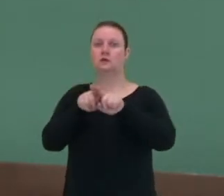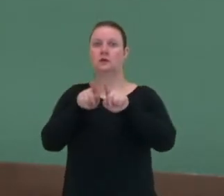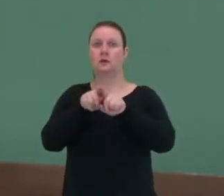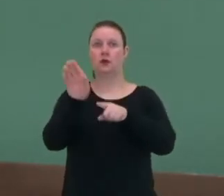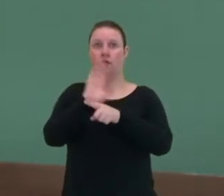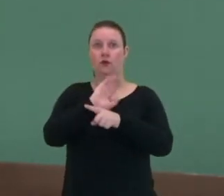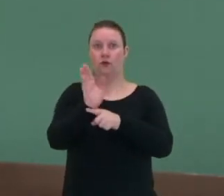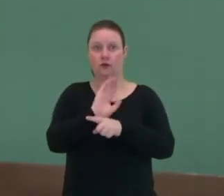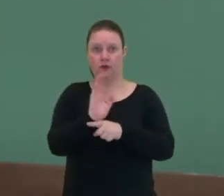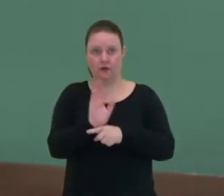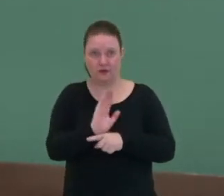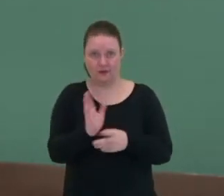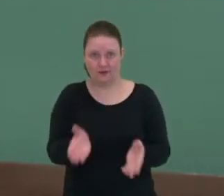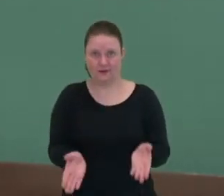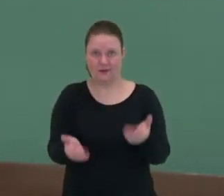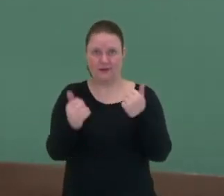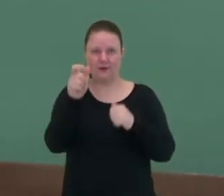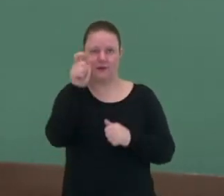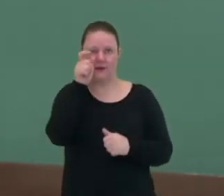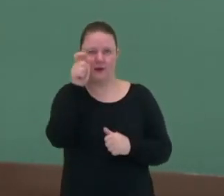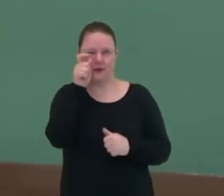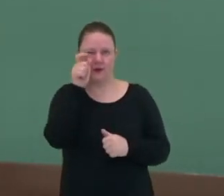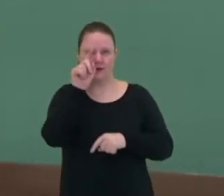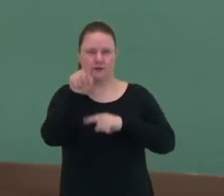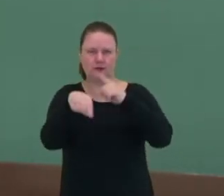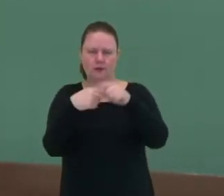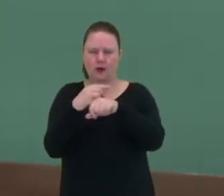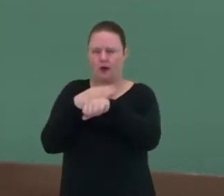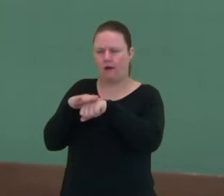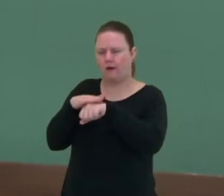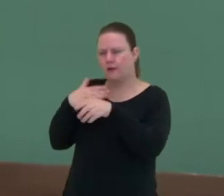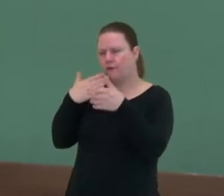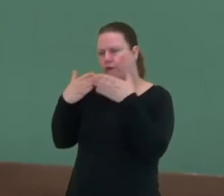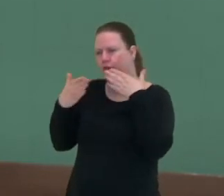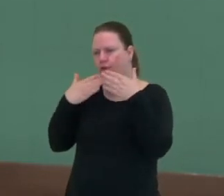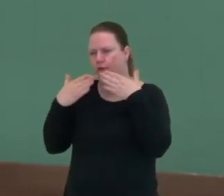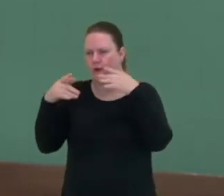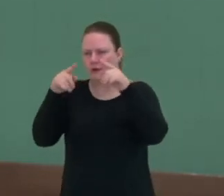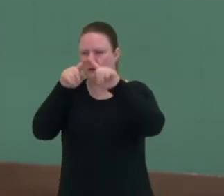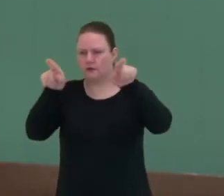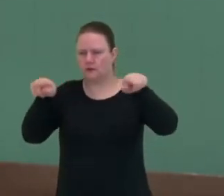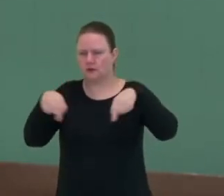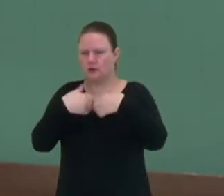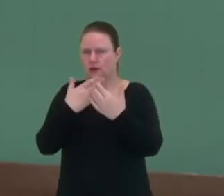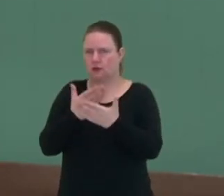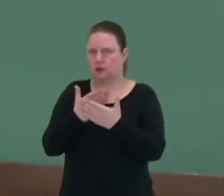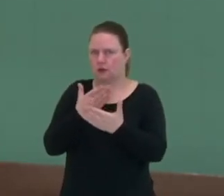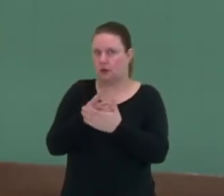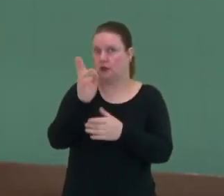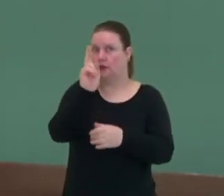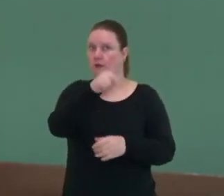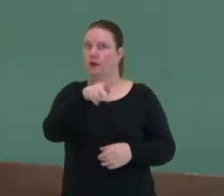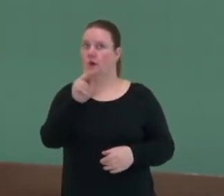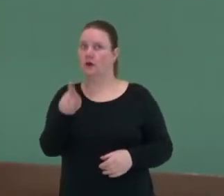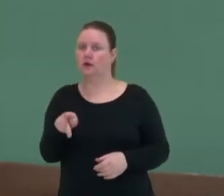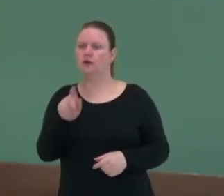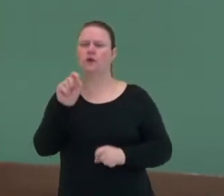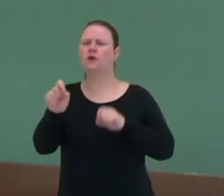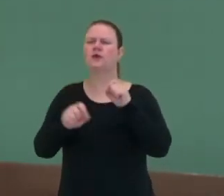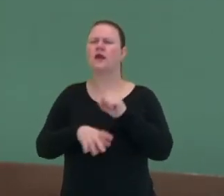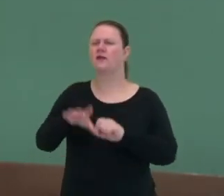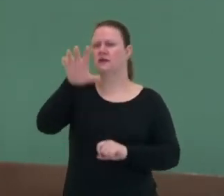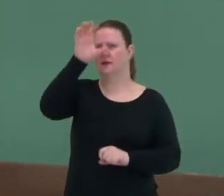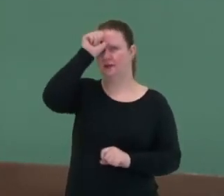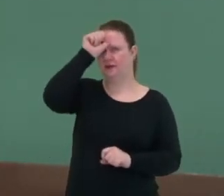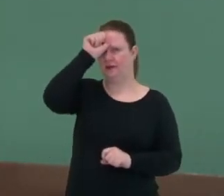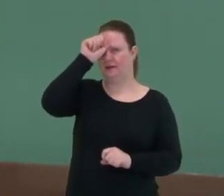vídeo? Vamos conferir, depois converse com sua turma, com o seu professor, quais foram as suas impressões. Então eu